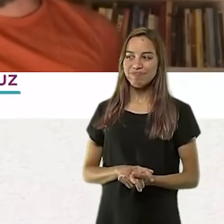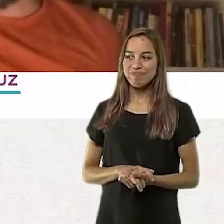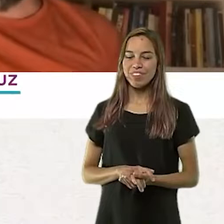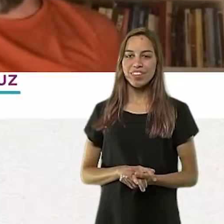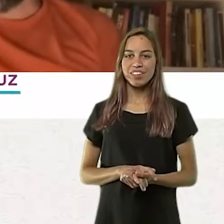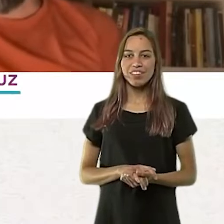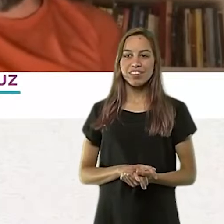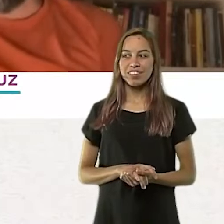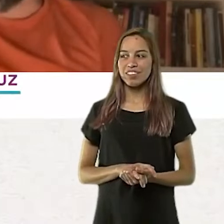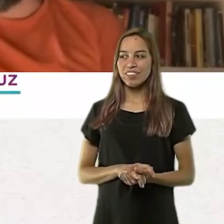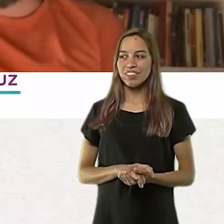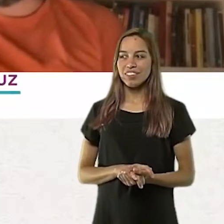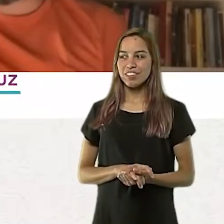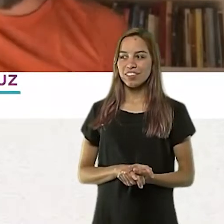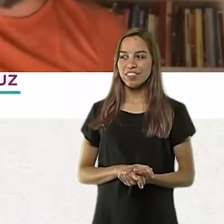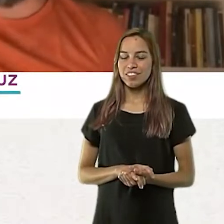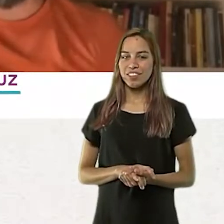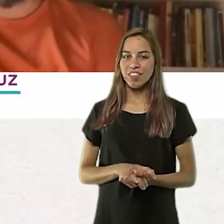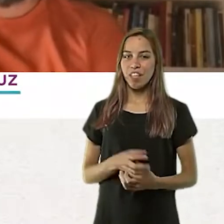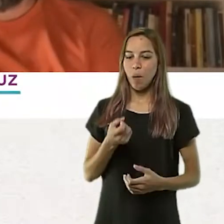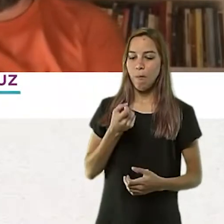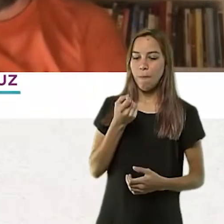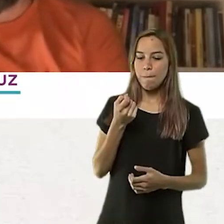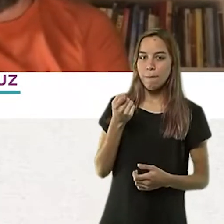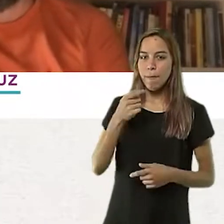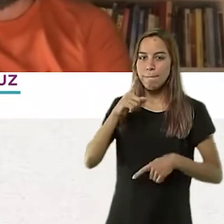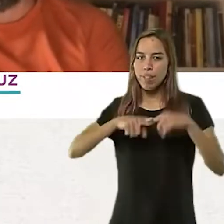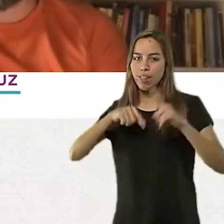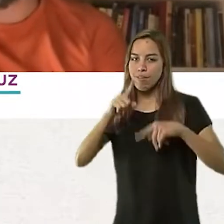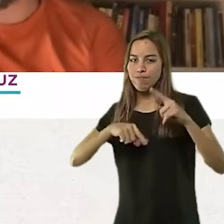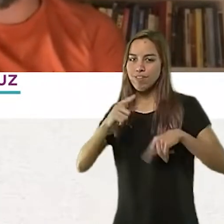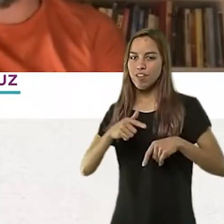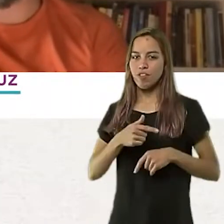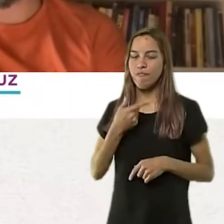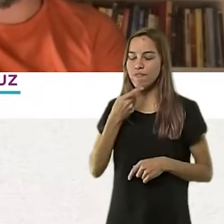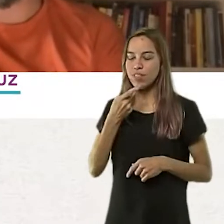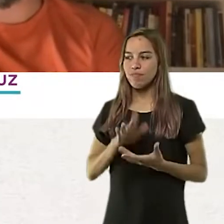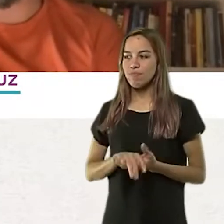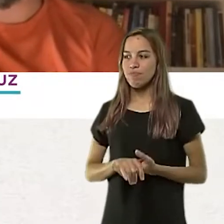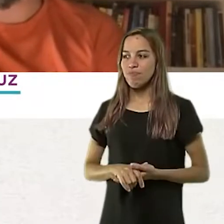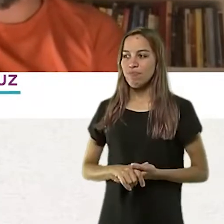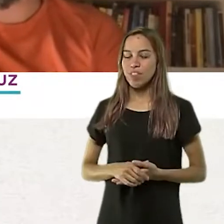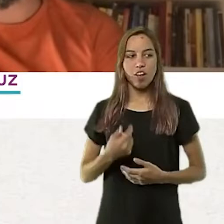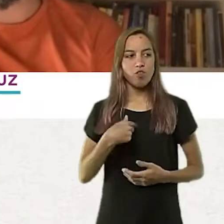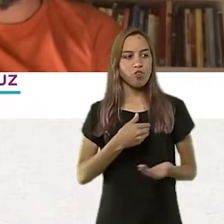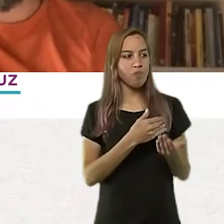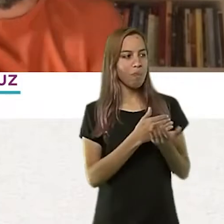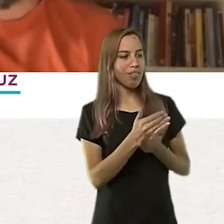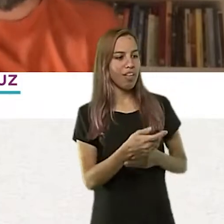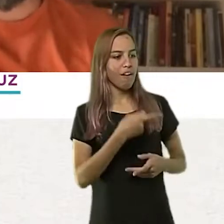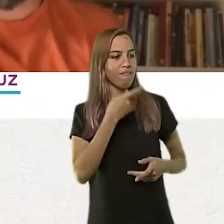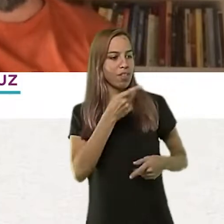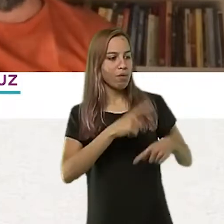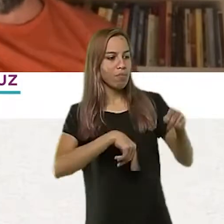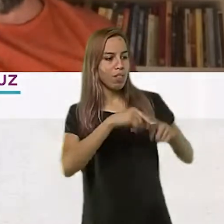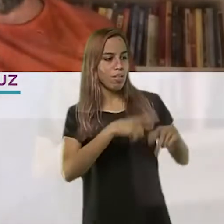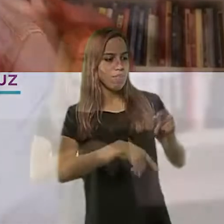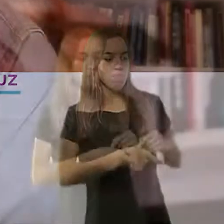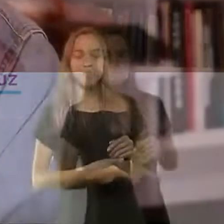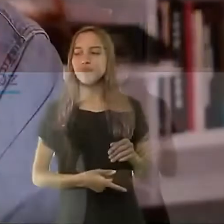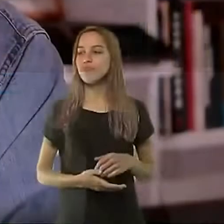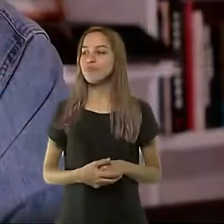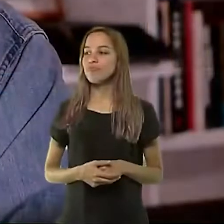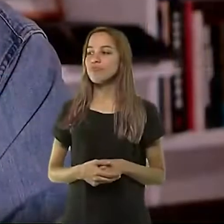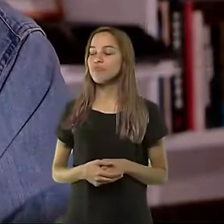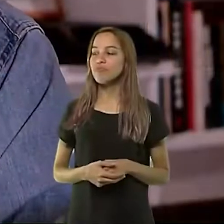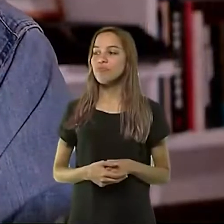diversos livros e usa uma camisa laranja. Vou falar palavrão. Eu vou começar falando da próxima. Muito boa noite a você que